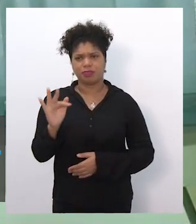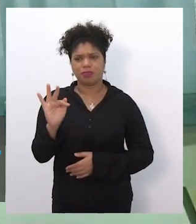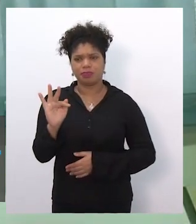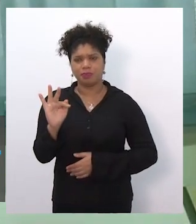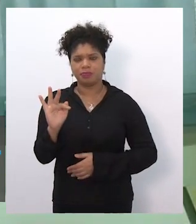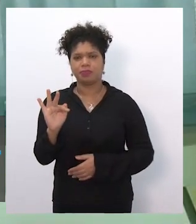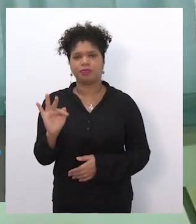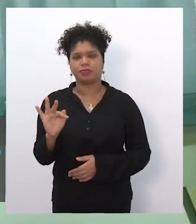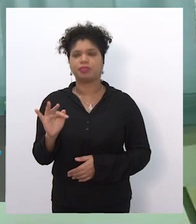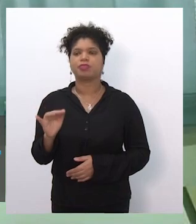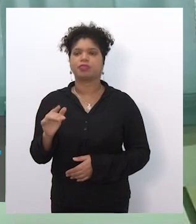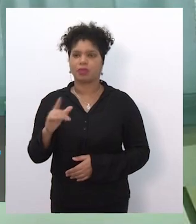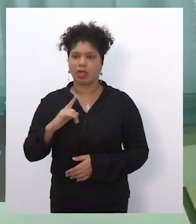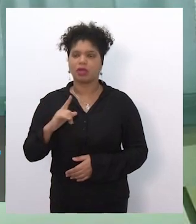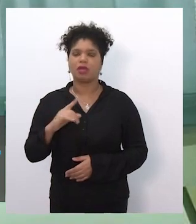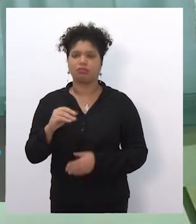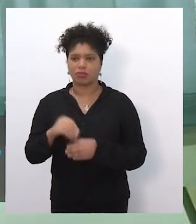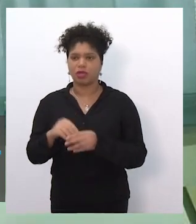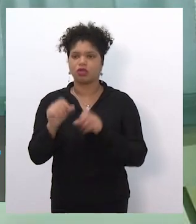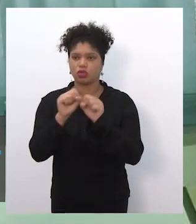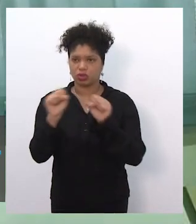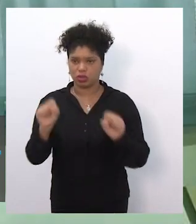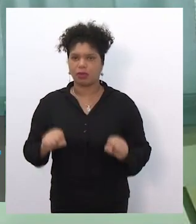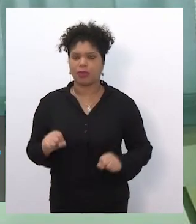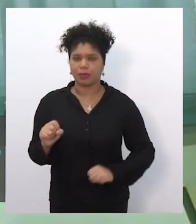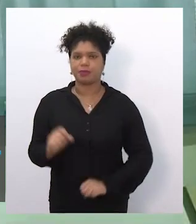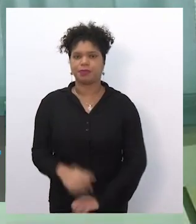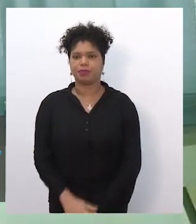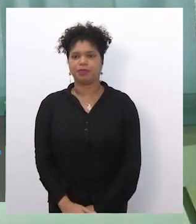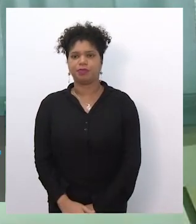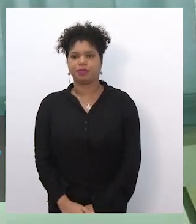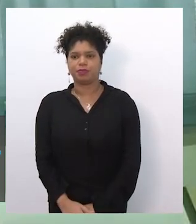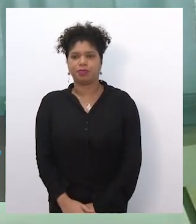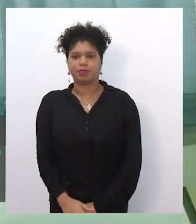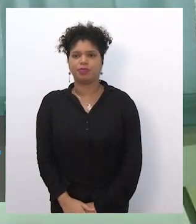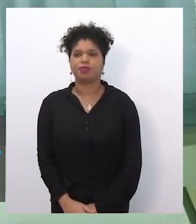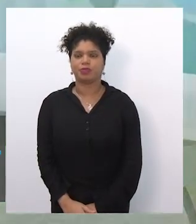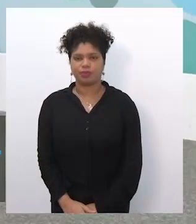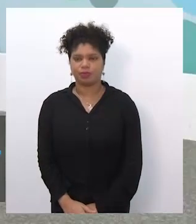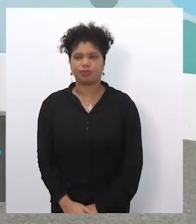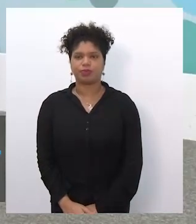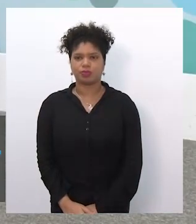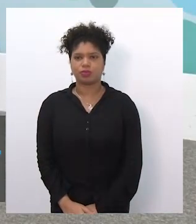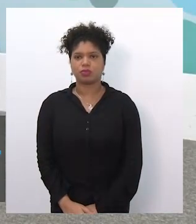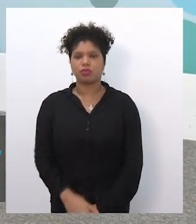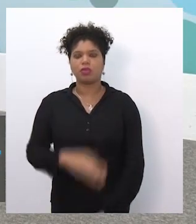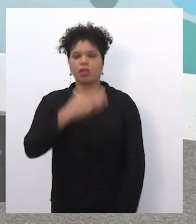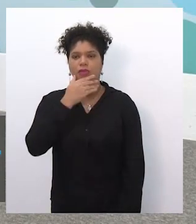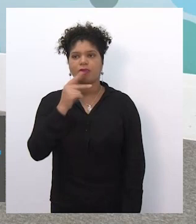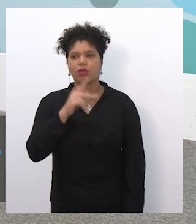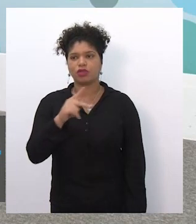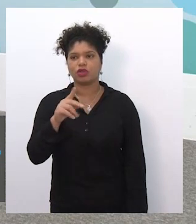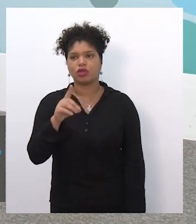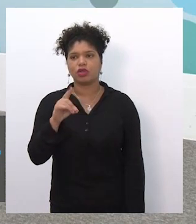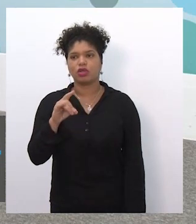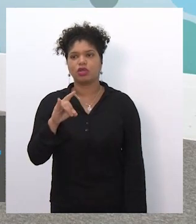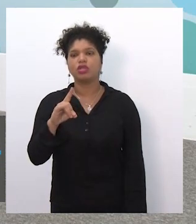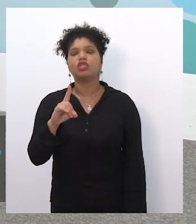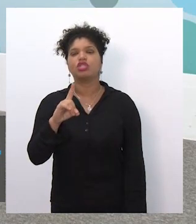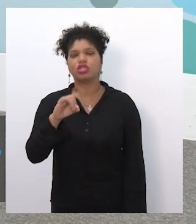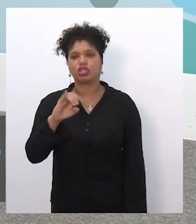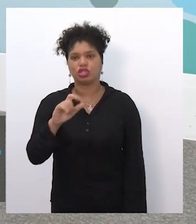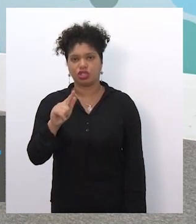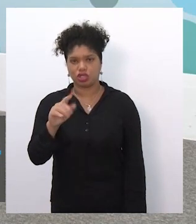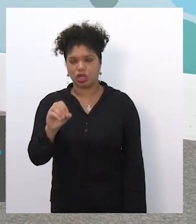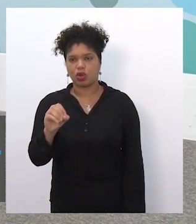uma agilidade de todo o sistema. Meninos, Felipe? o professor Diego perguntou aqui, logo